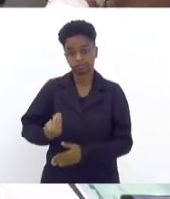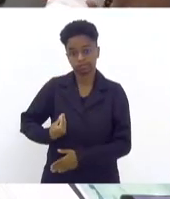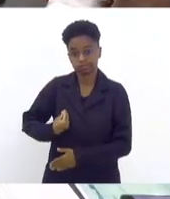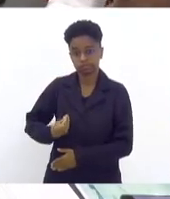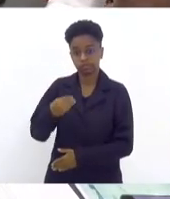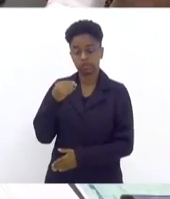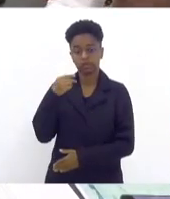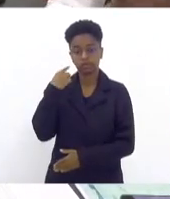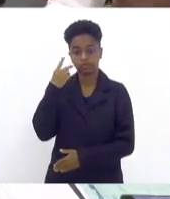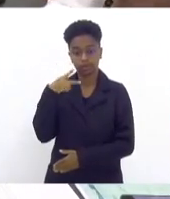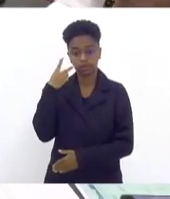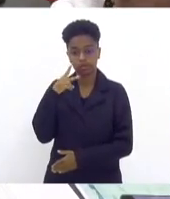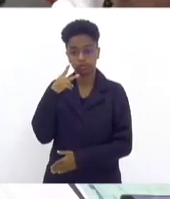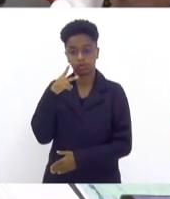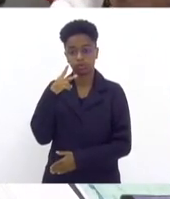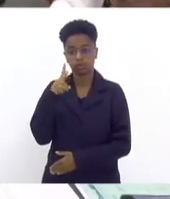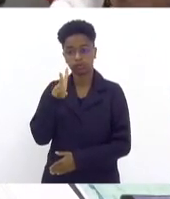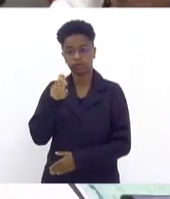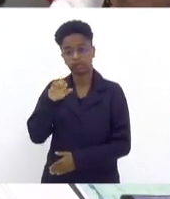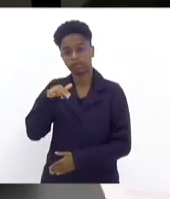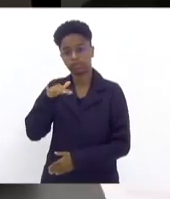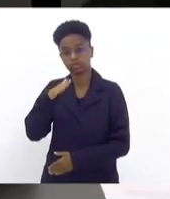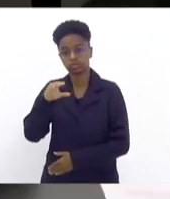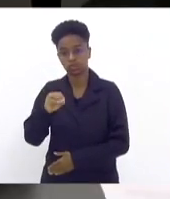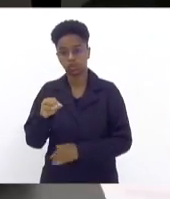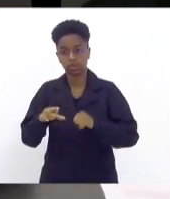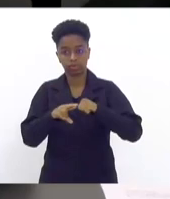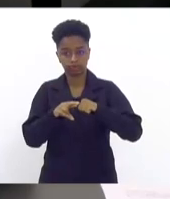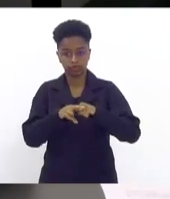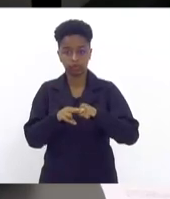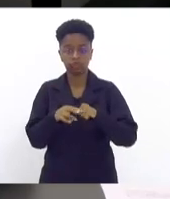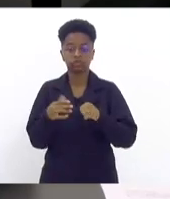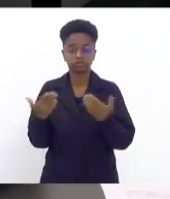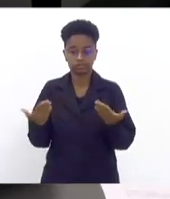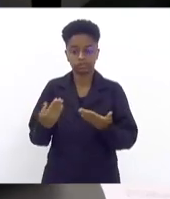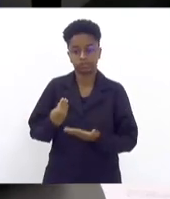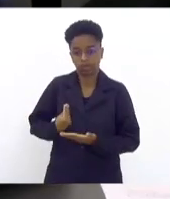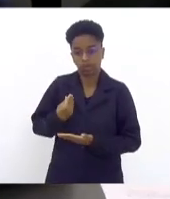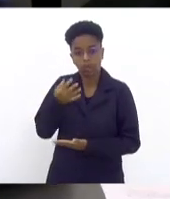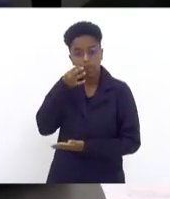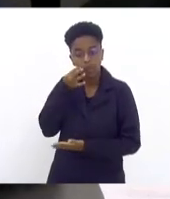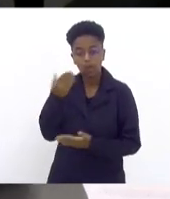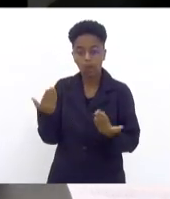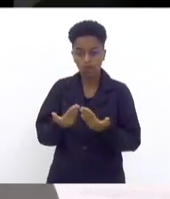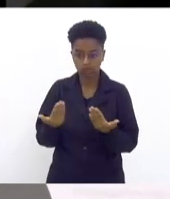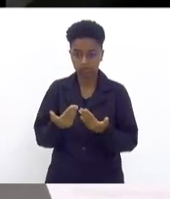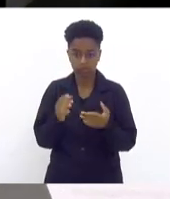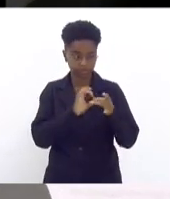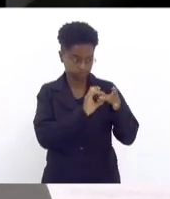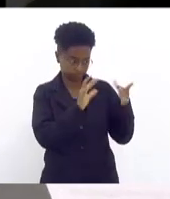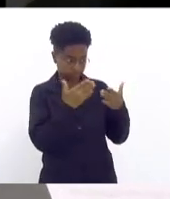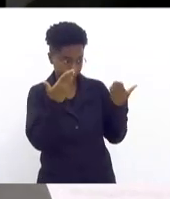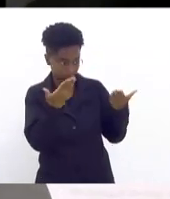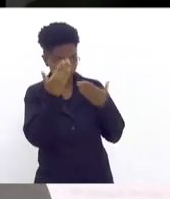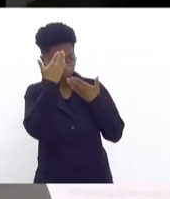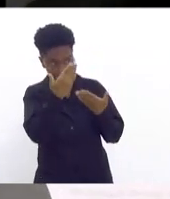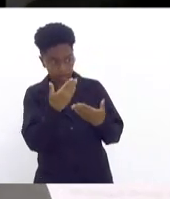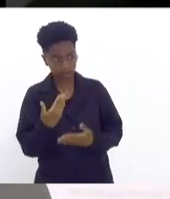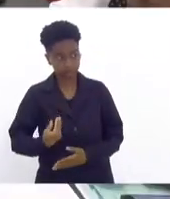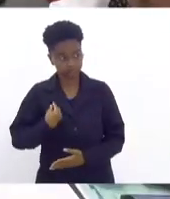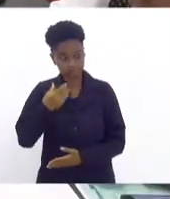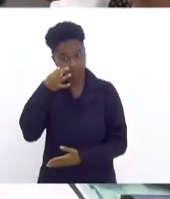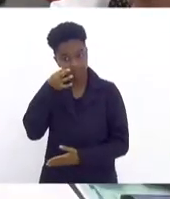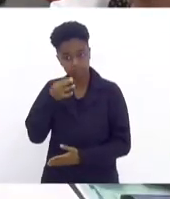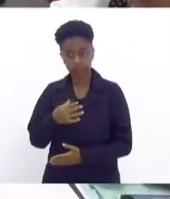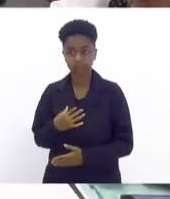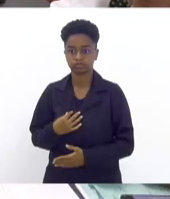de Belfor Roxo. Cadê o vereador? Que é advogado, está nos vereador, dando a honra da presença. Uma honra. Fica à vontade, Denis, obrigado pela presença. Doutora